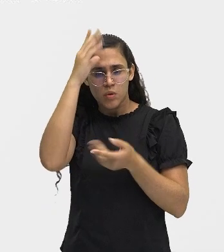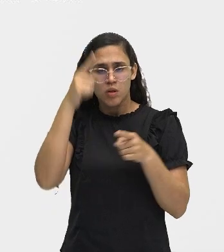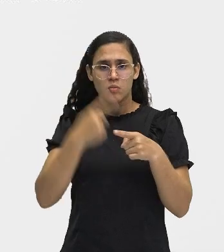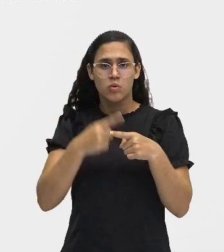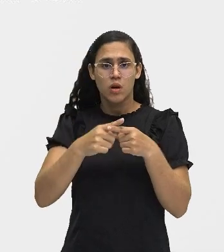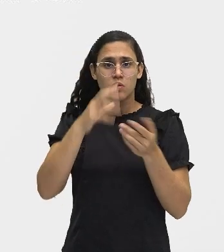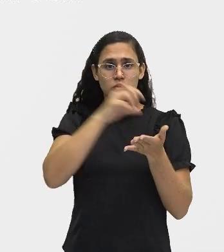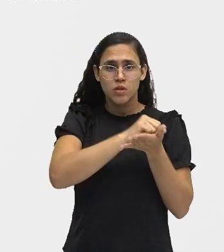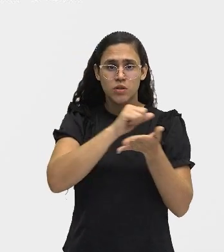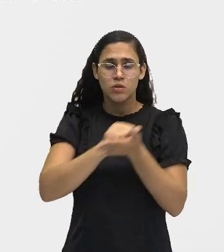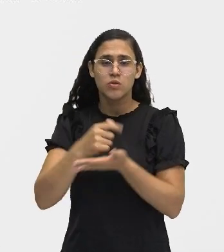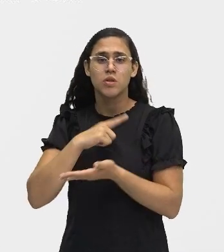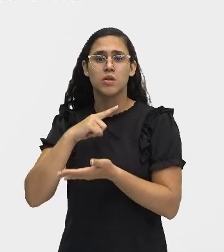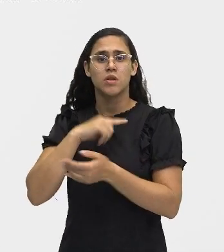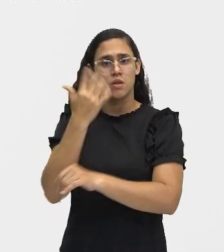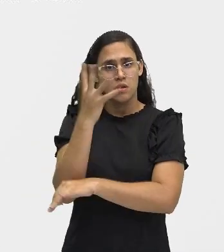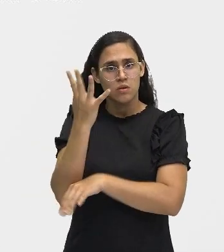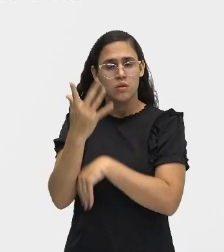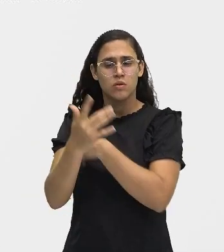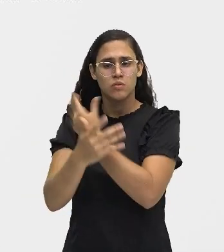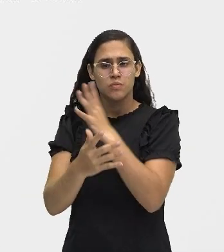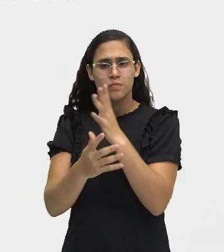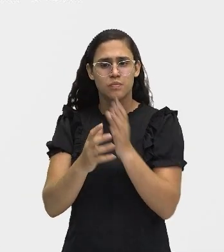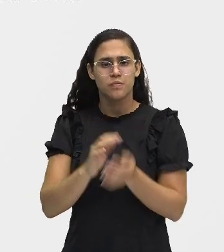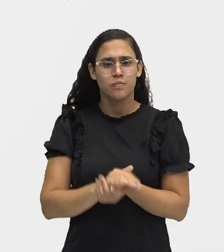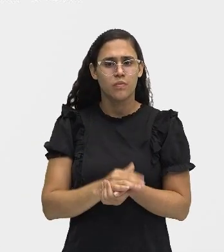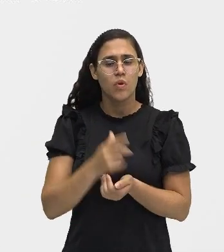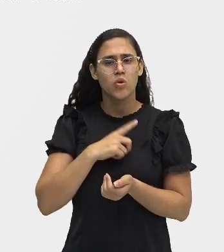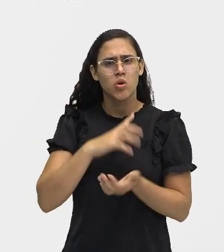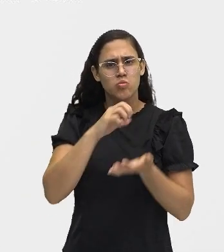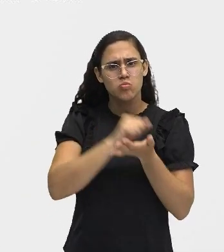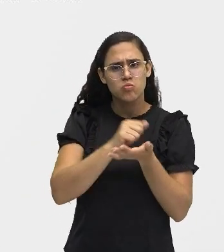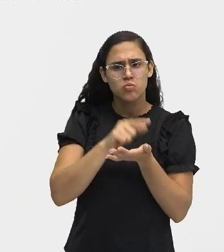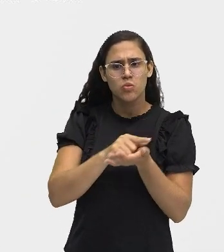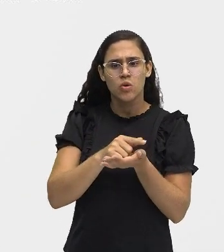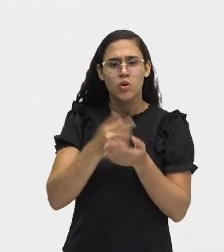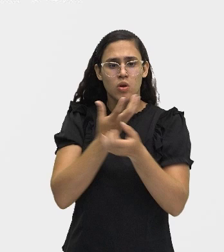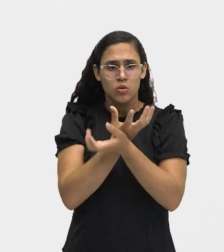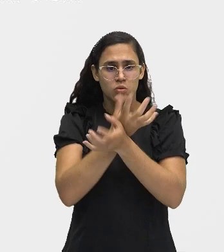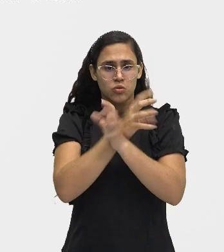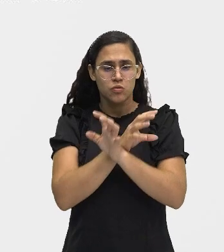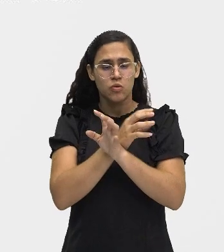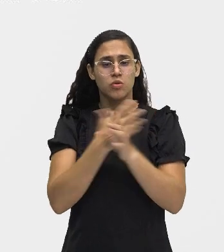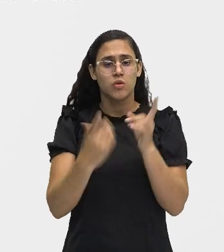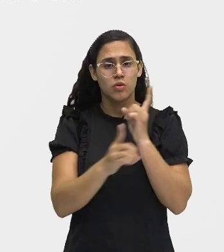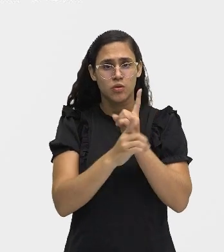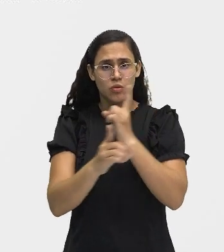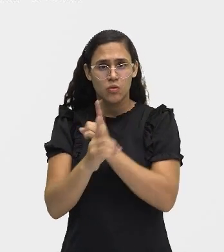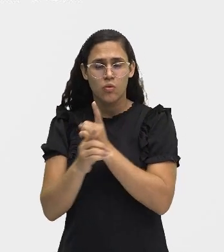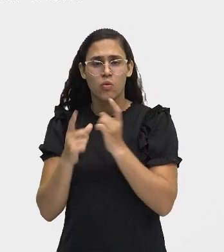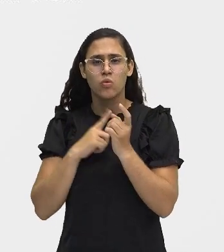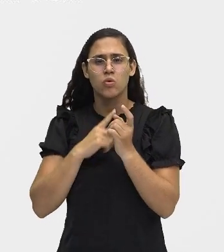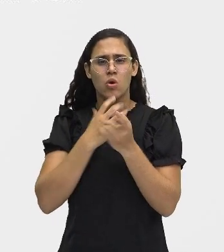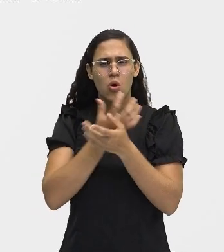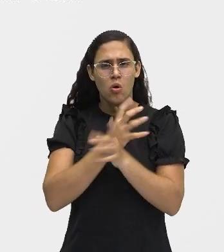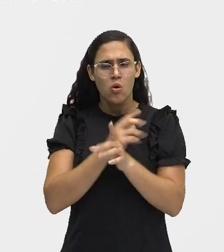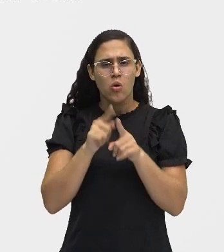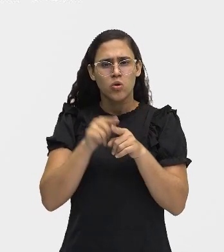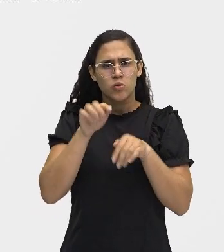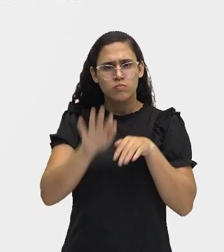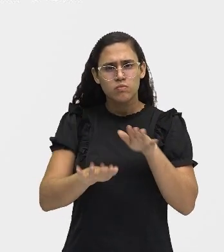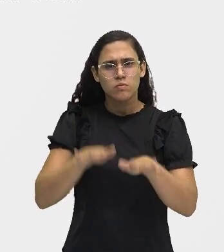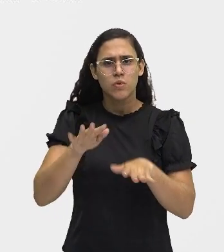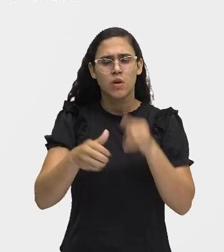tem na natureza, né? Então a gente tem aí um registro bem documentado nos fósseis, e a gente encontra vários ossos, pegadas,